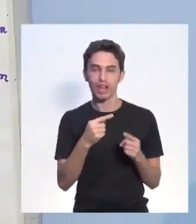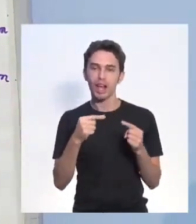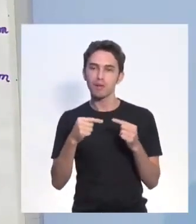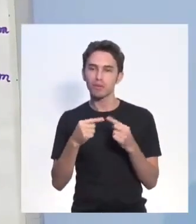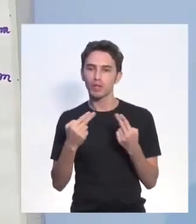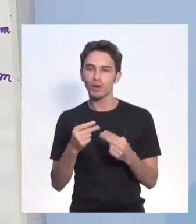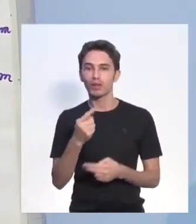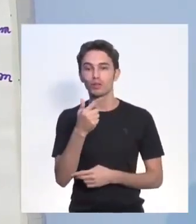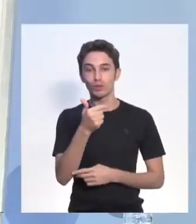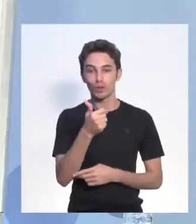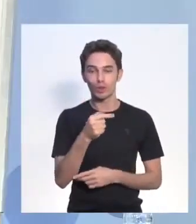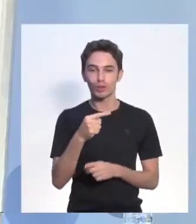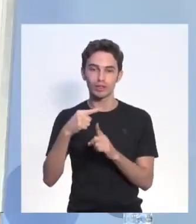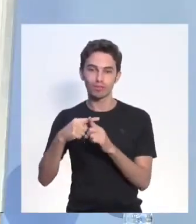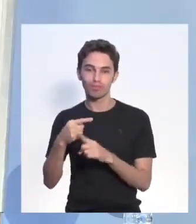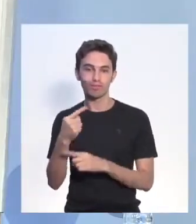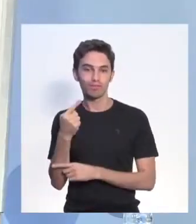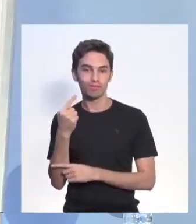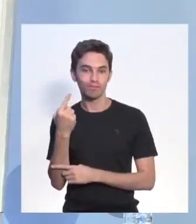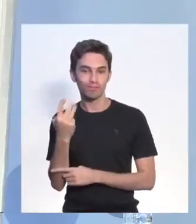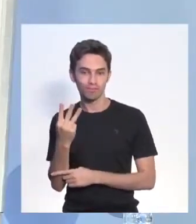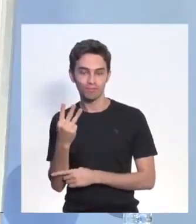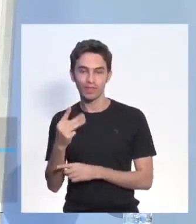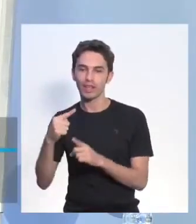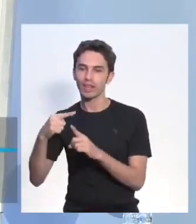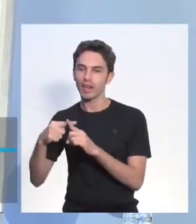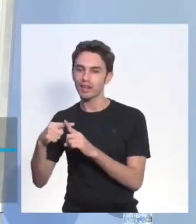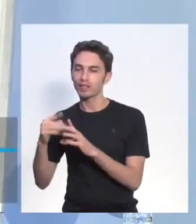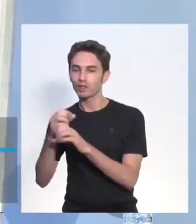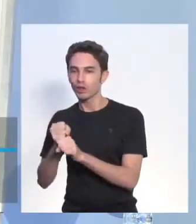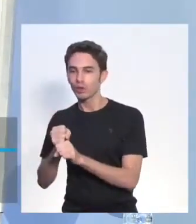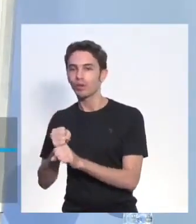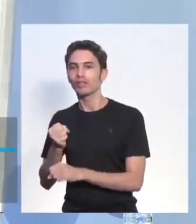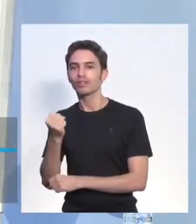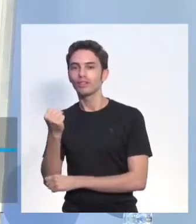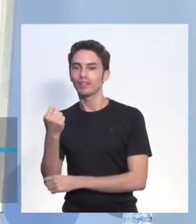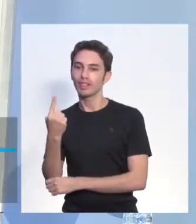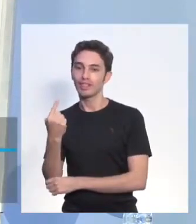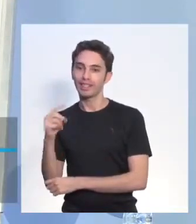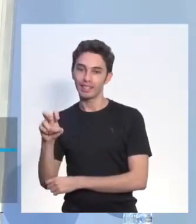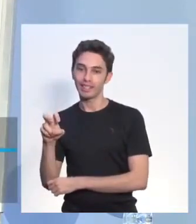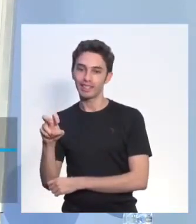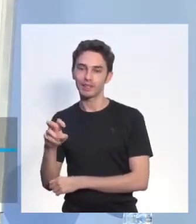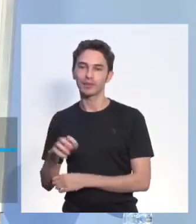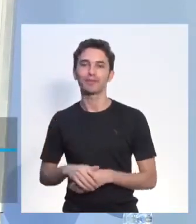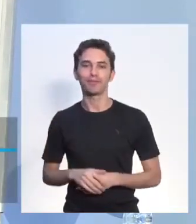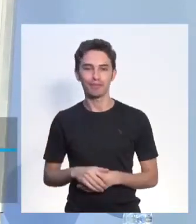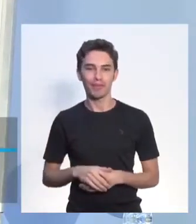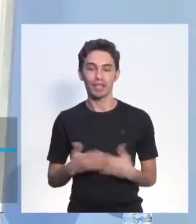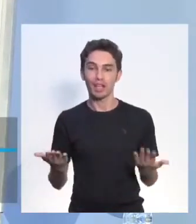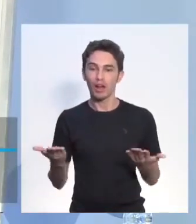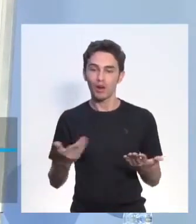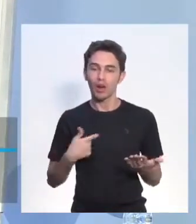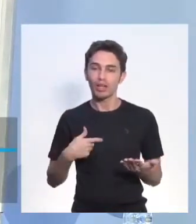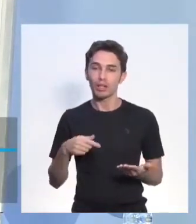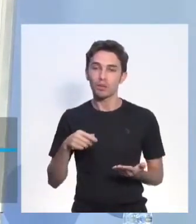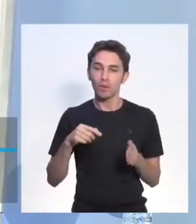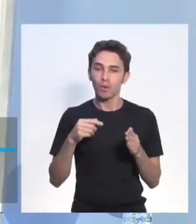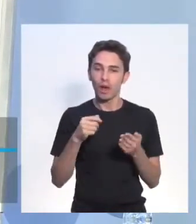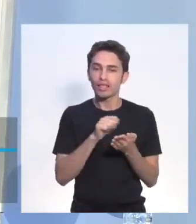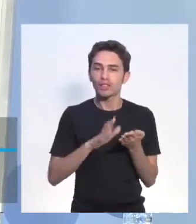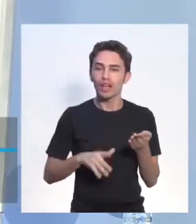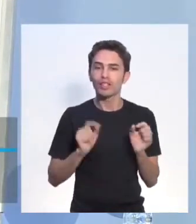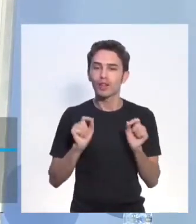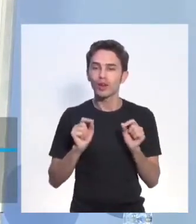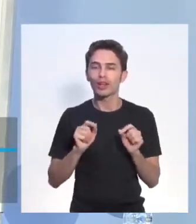respira e vamos de novo. O exercício pedia o quê? O valor dos lados, os lados do meu triângulo. Ele falou que o